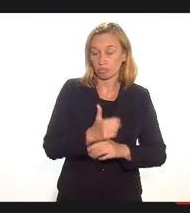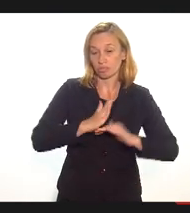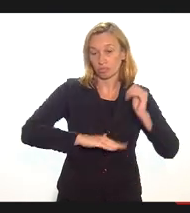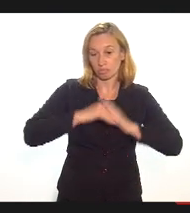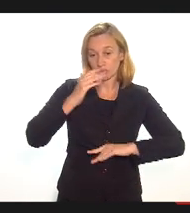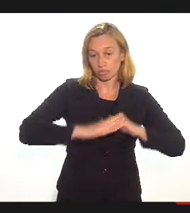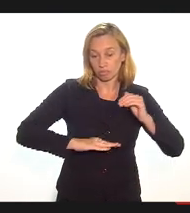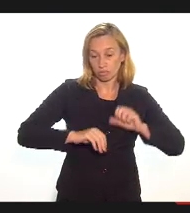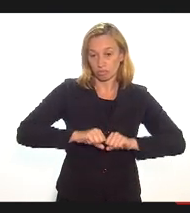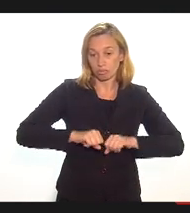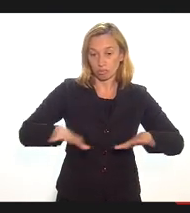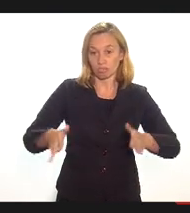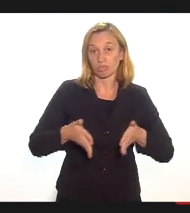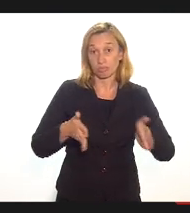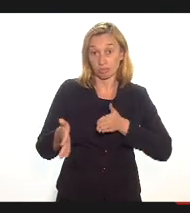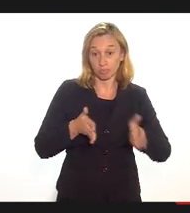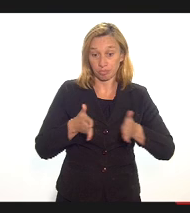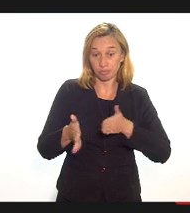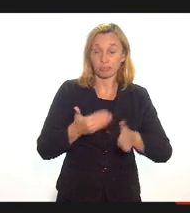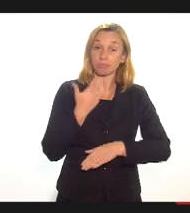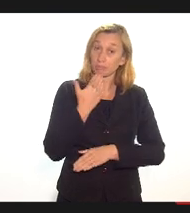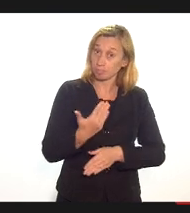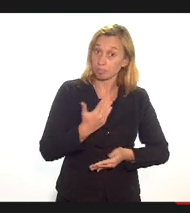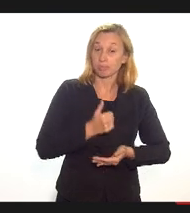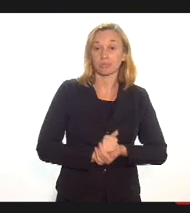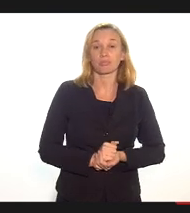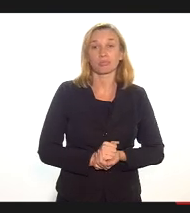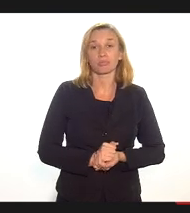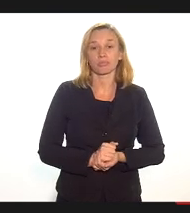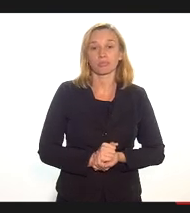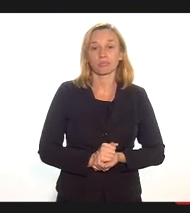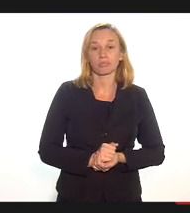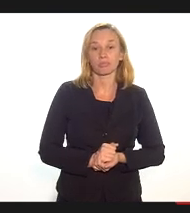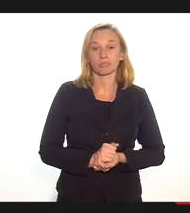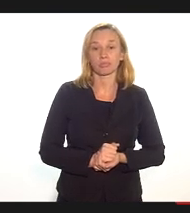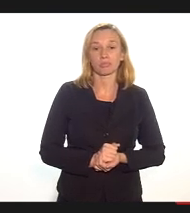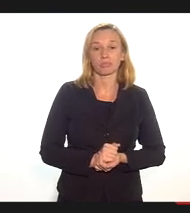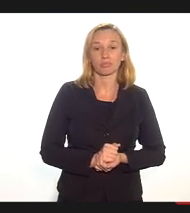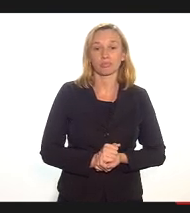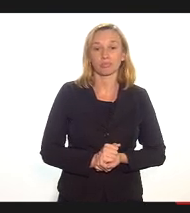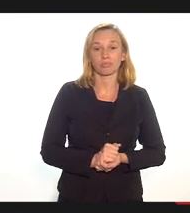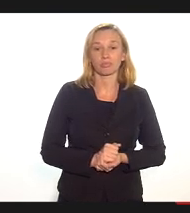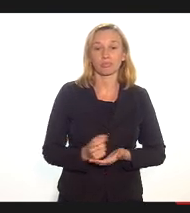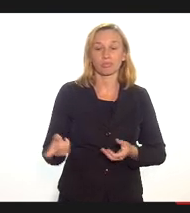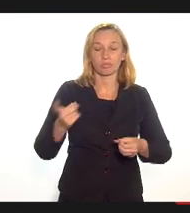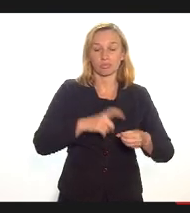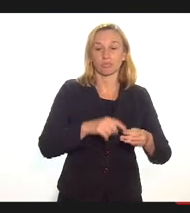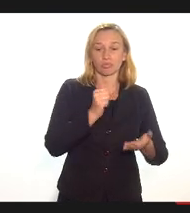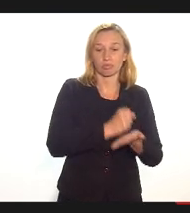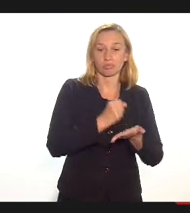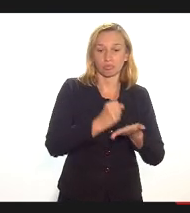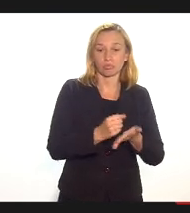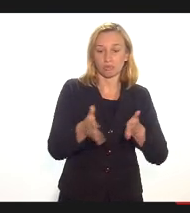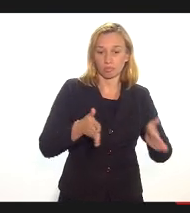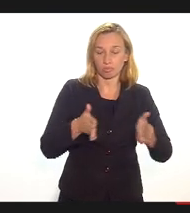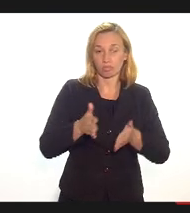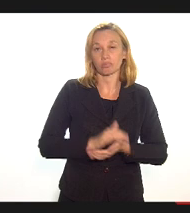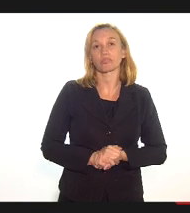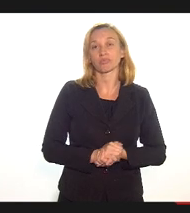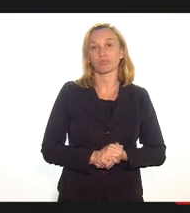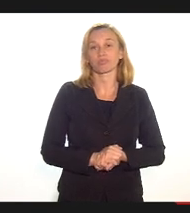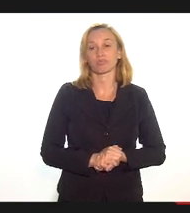curva ascendente do Covid, pediu que fosse mantido os contratos temporários.